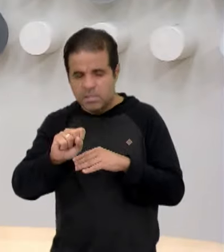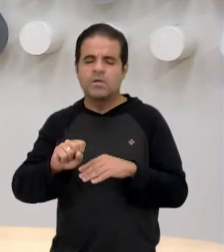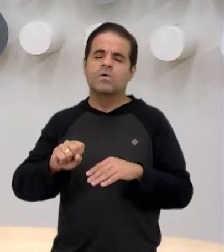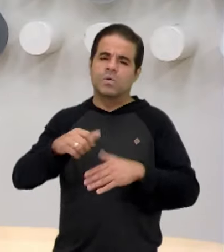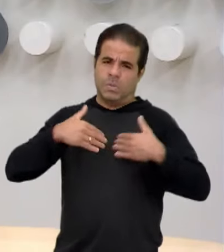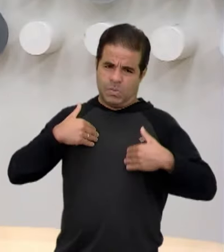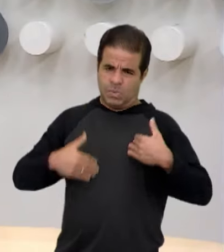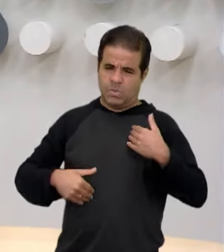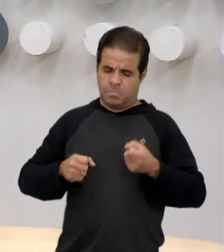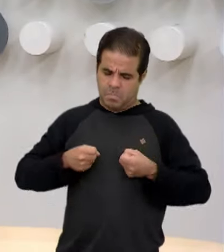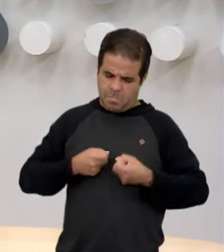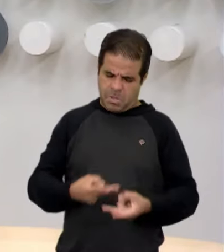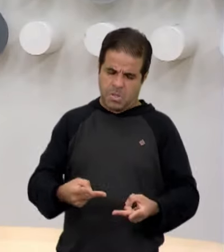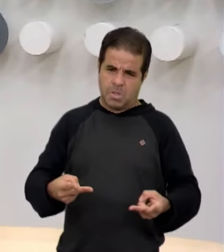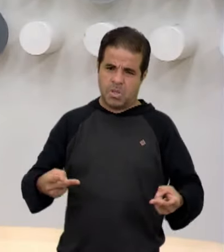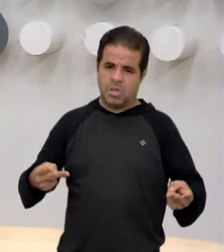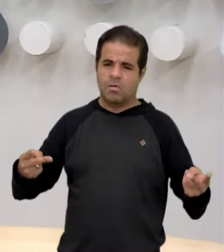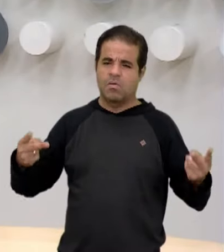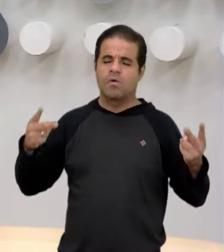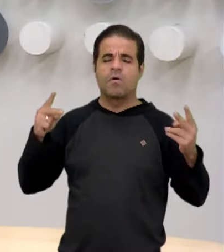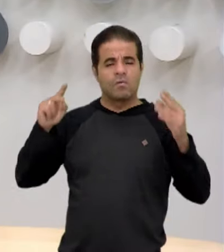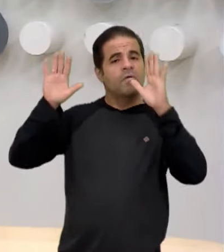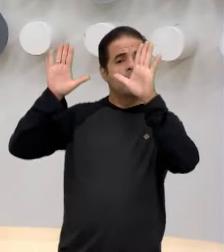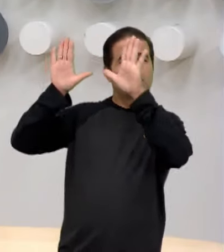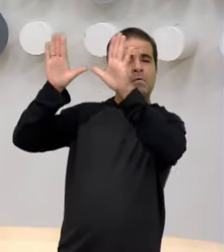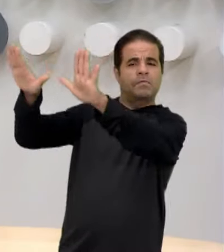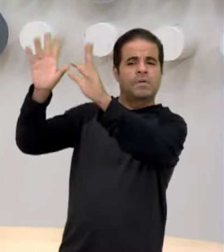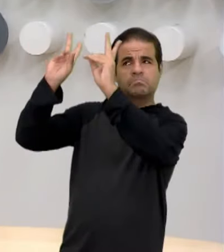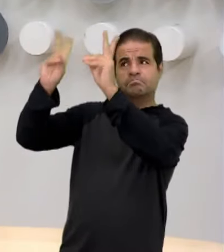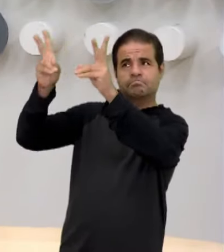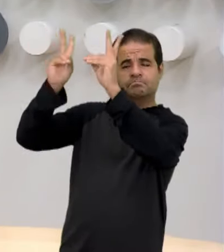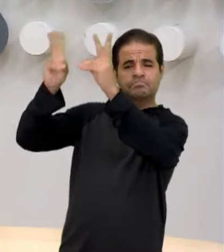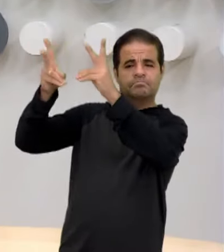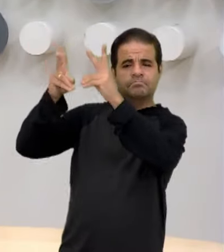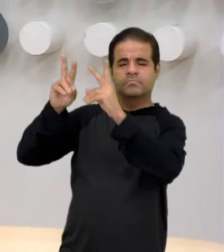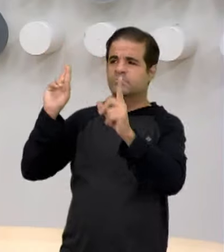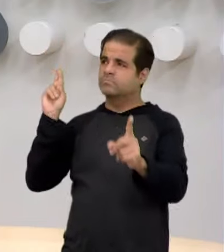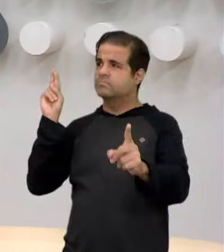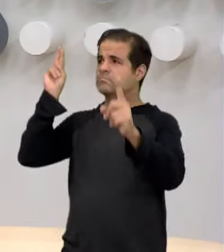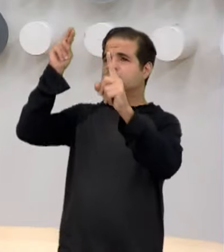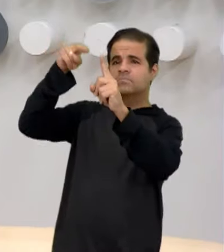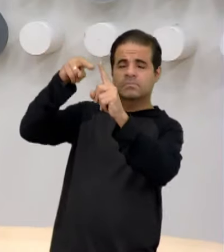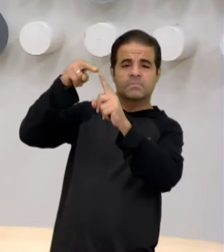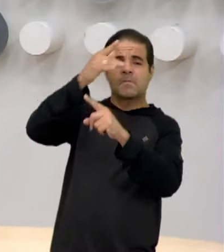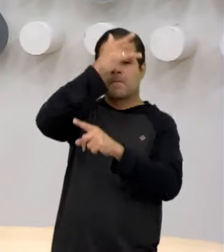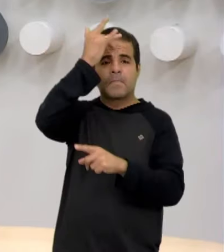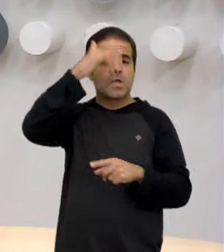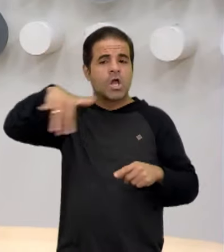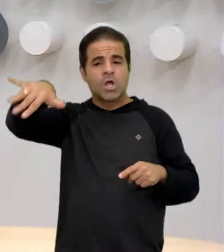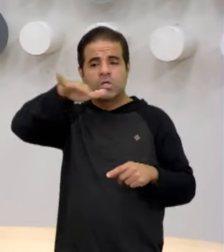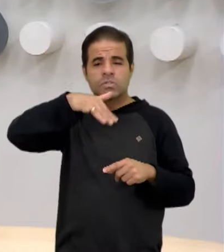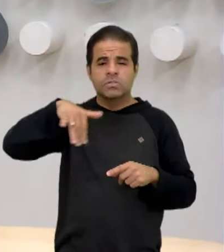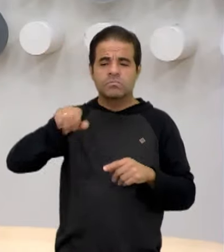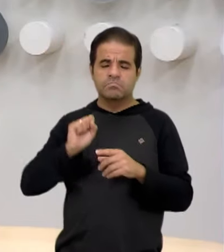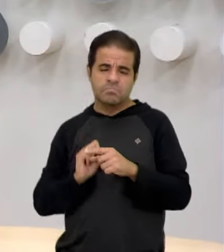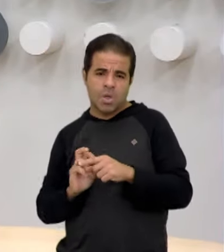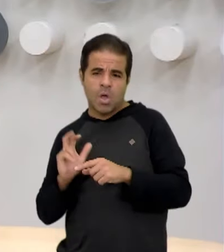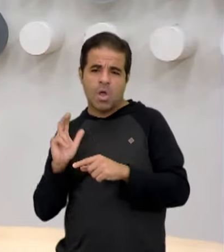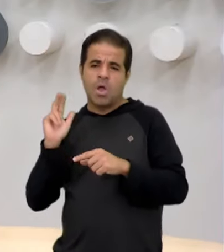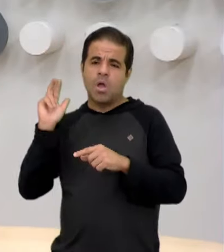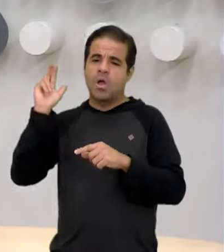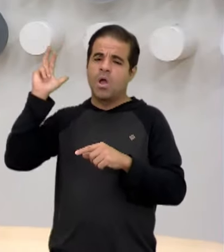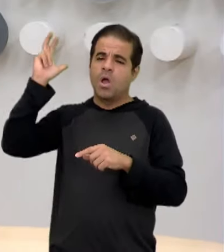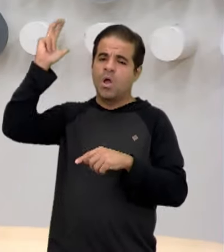ficam no Monte Everest, tá? E eles servem de referência para as pessoas que estão subindo. Então olha só